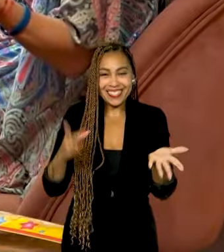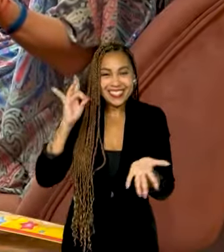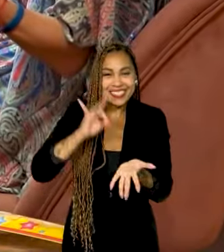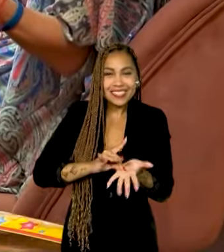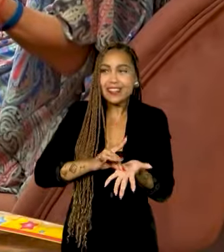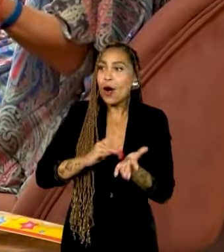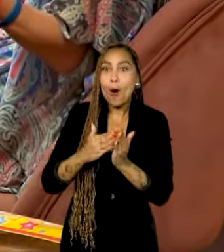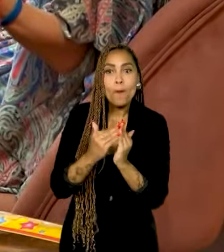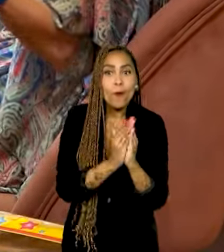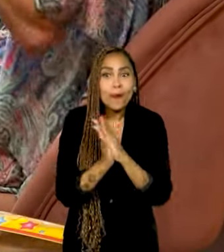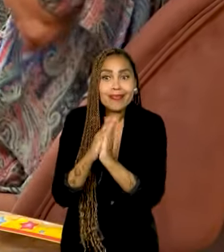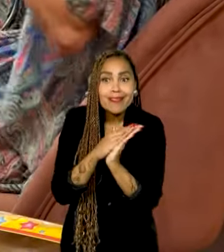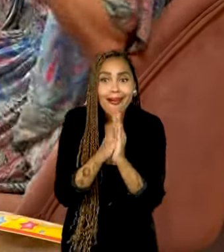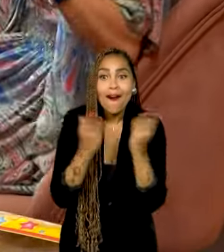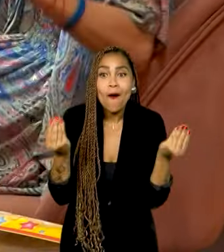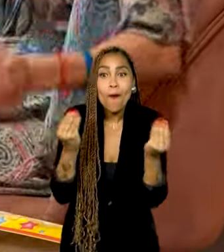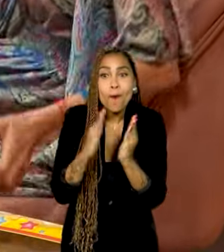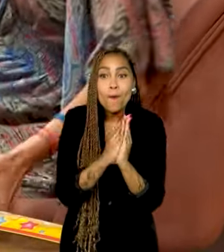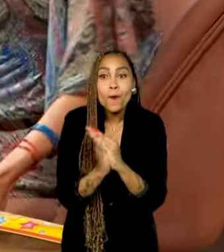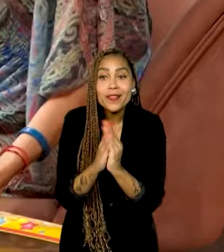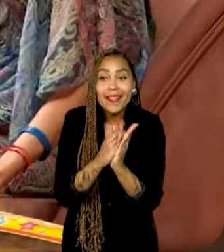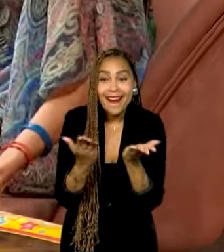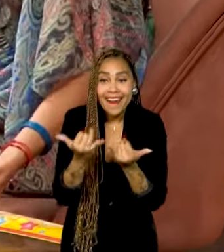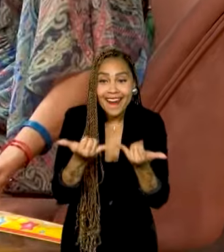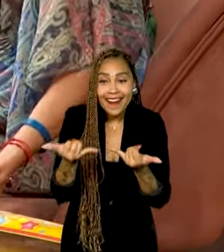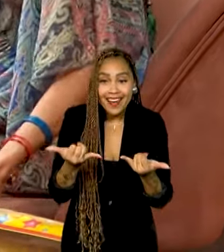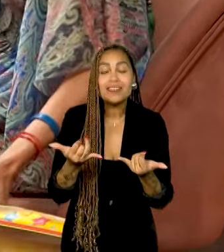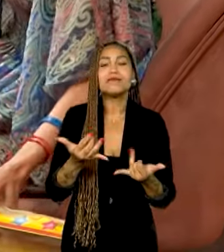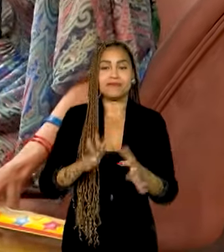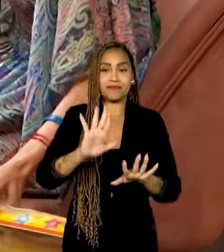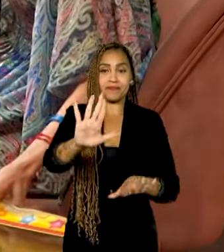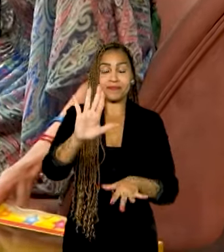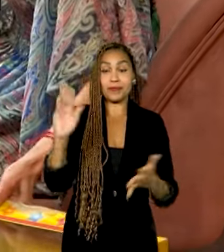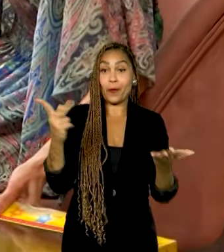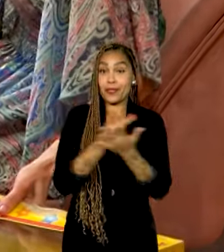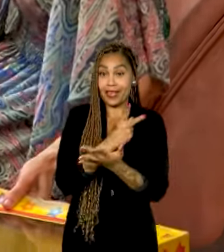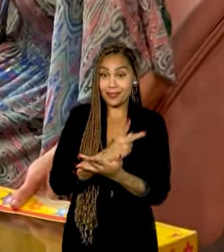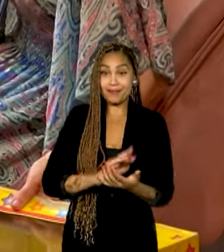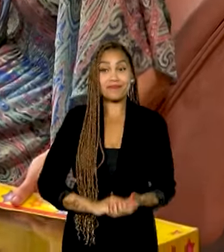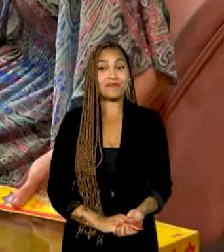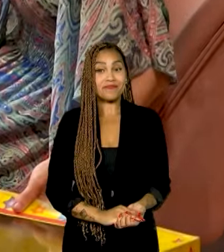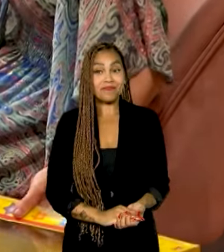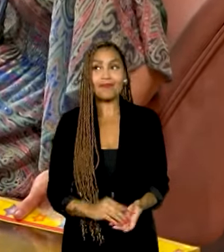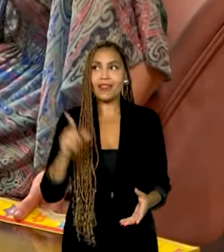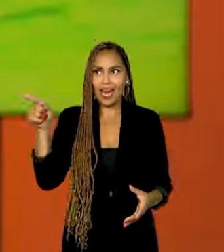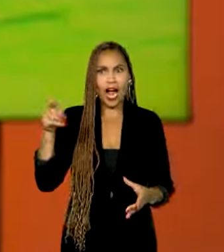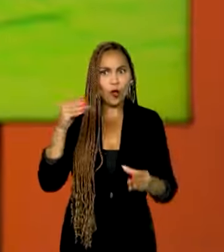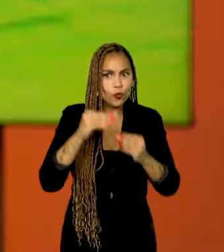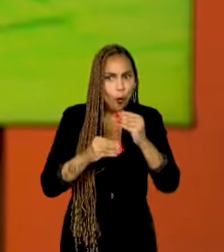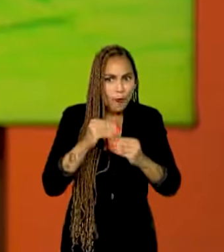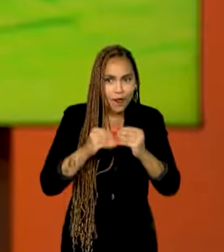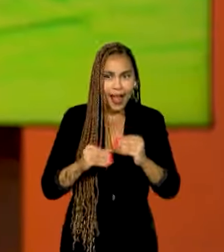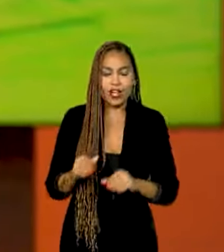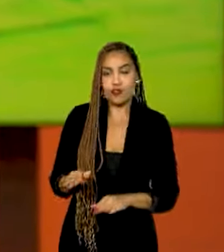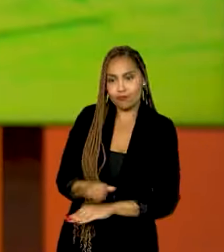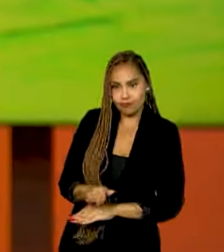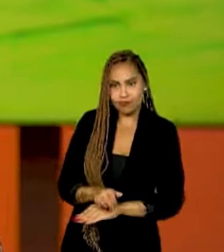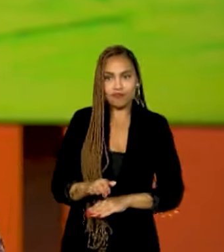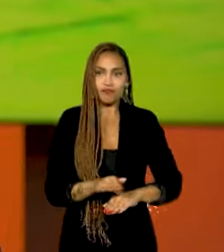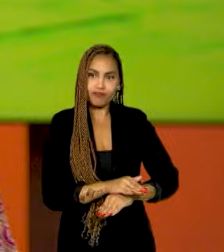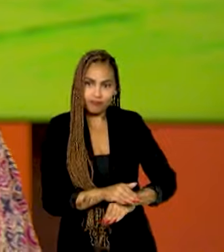Baixou. Boneca. Cadê a boneca? Então, olha só. O que acontece? Olha só. Foi uma novela que teve desdobramentos,